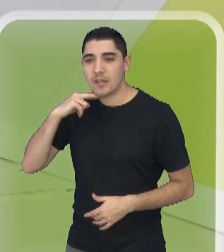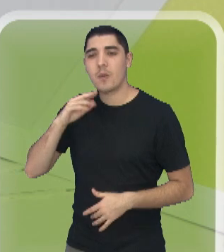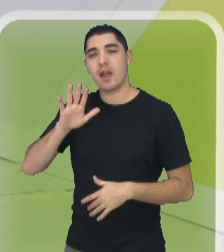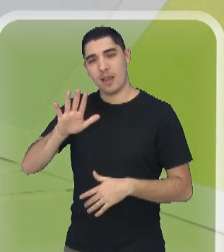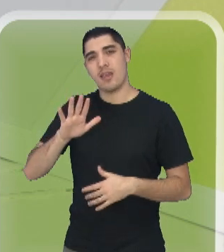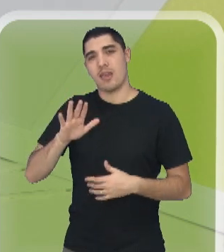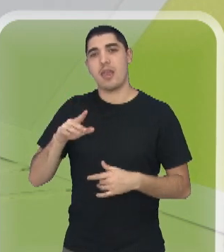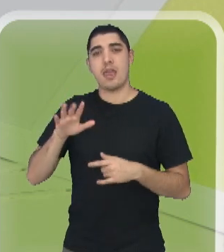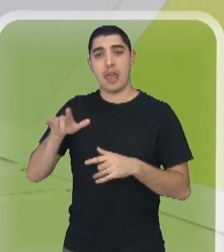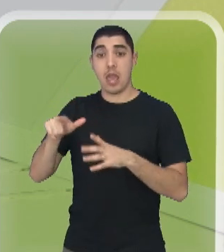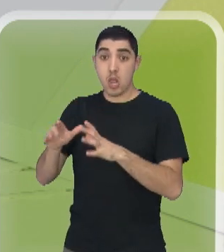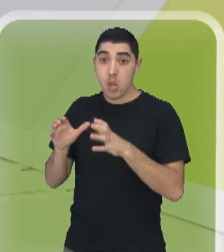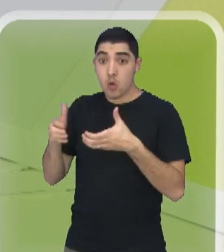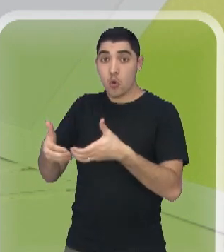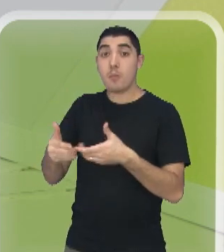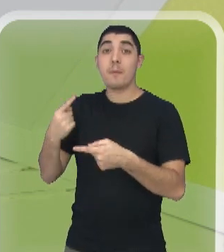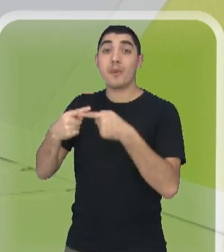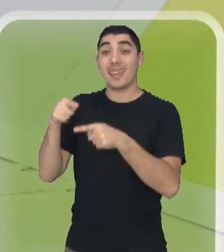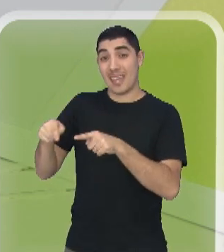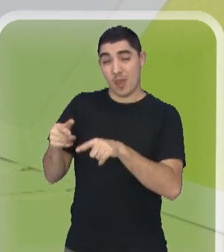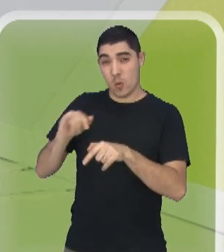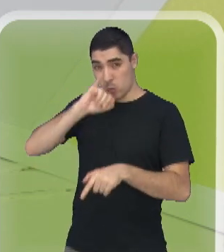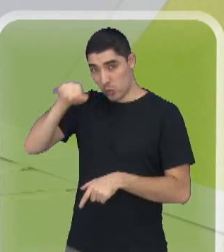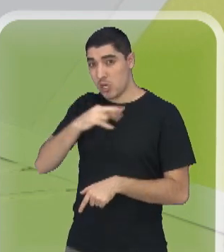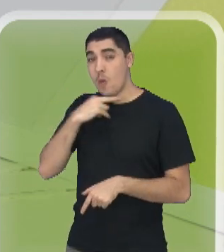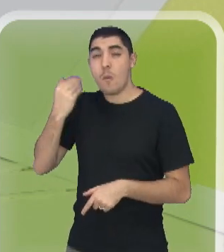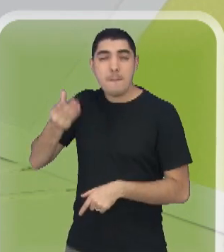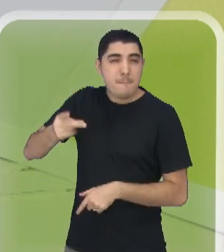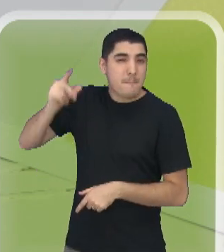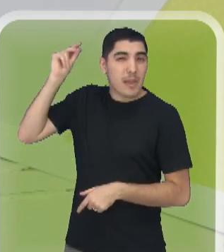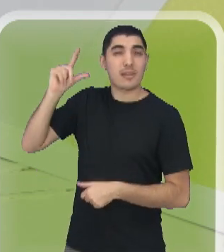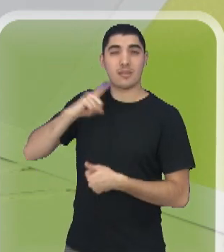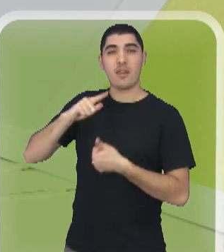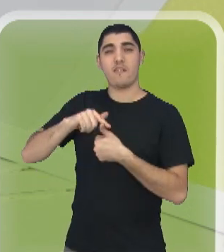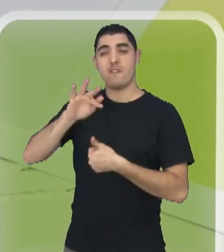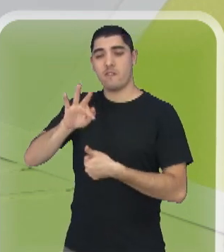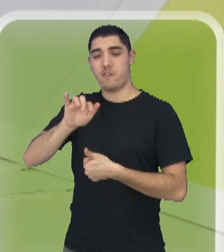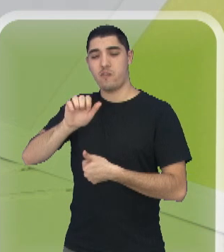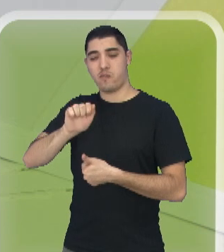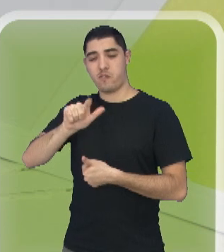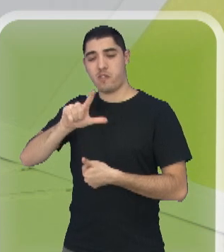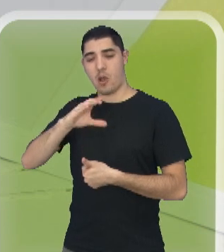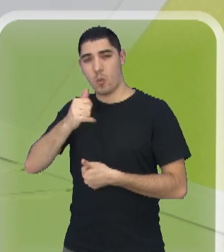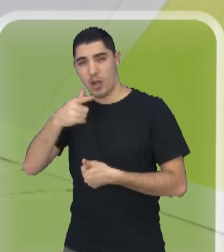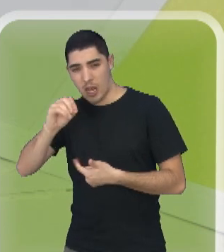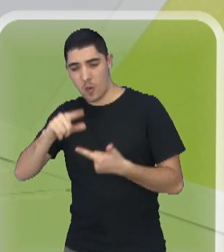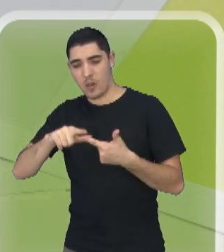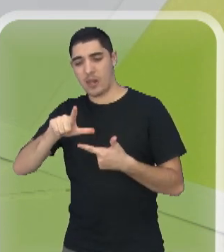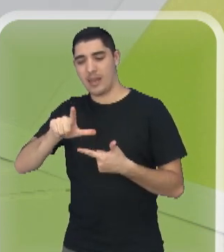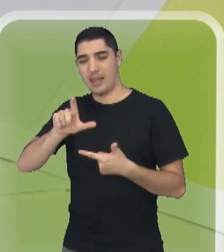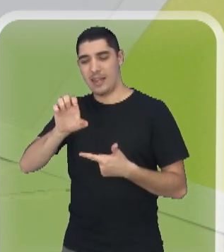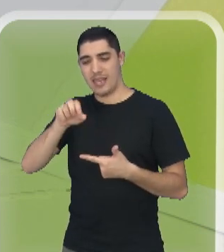eu falei referente àquele timaço que já teve o Jaraguá, que tinha Falcão, Lenísio, Franklin no gol,